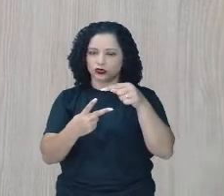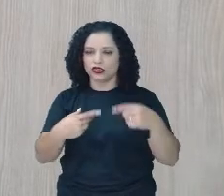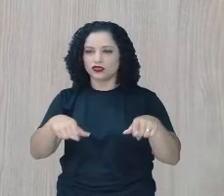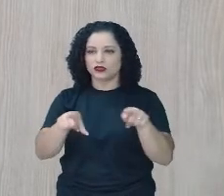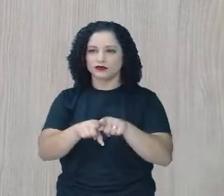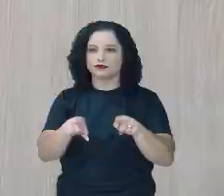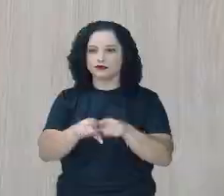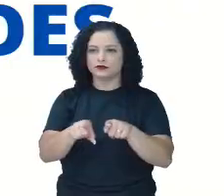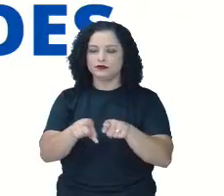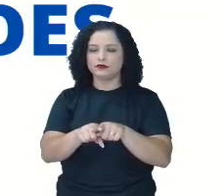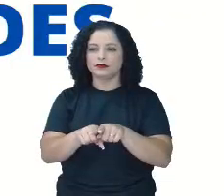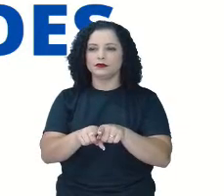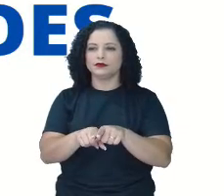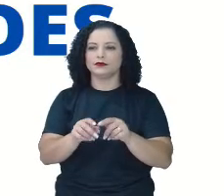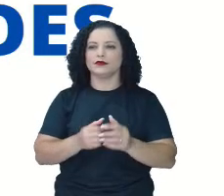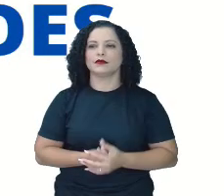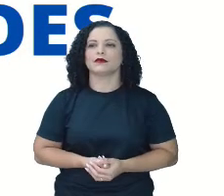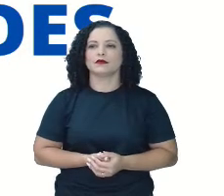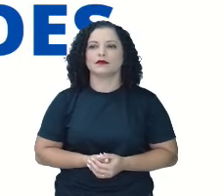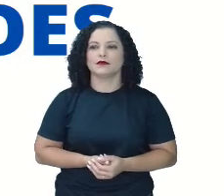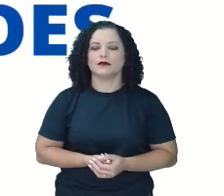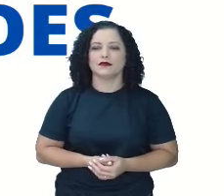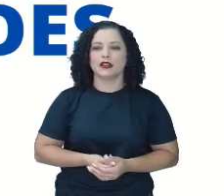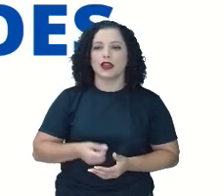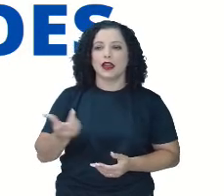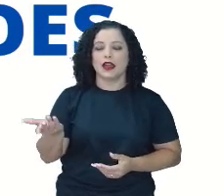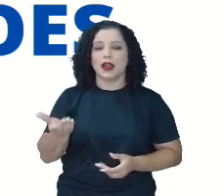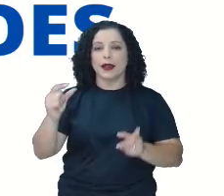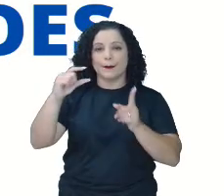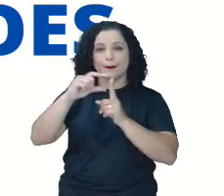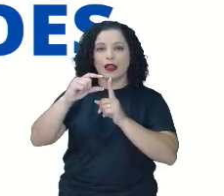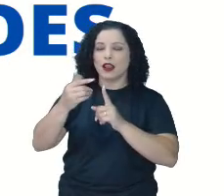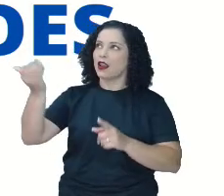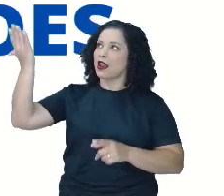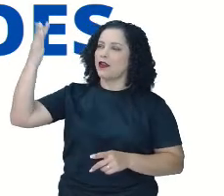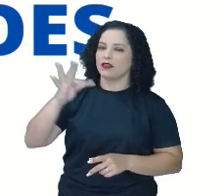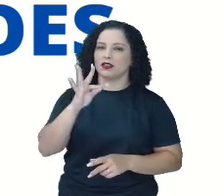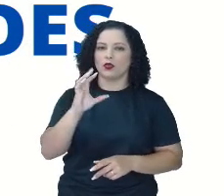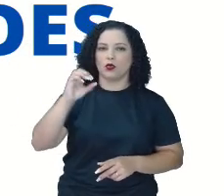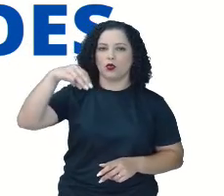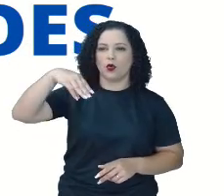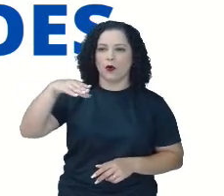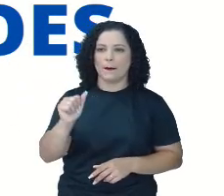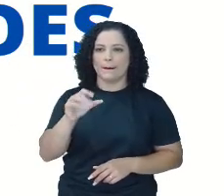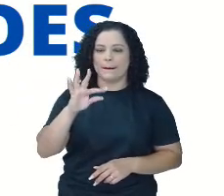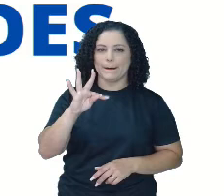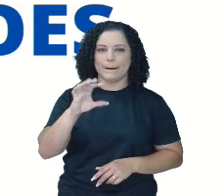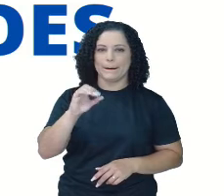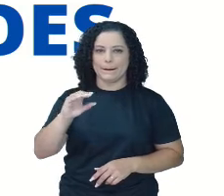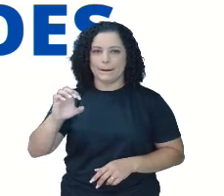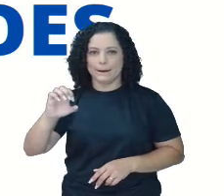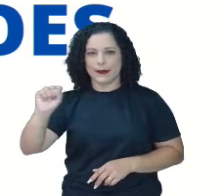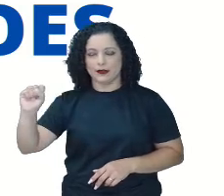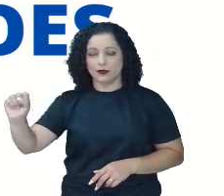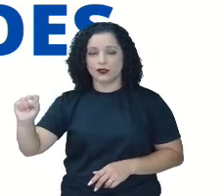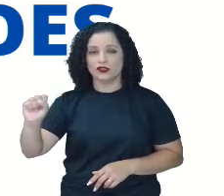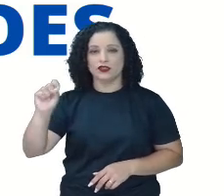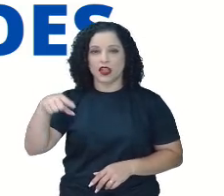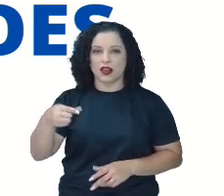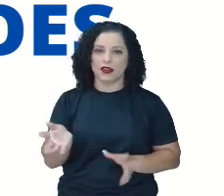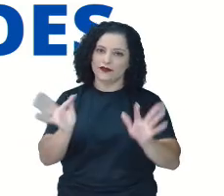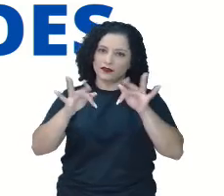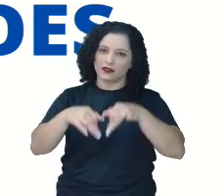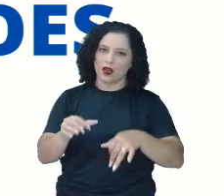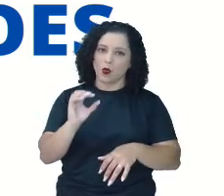final, colocou só o S. Já a palavra tomatoes, ela só tinha a vogal O no final. Então,